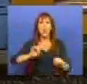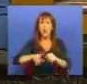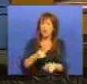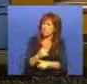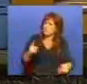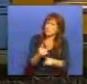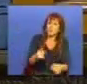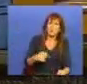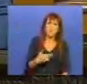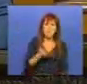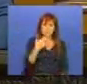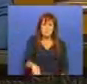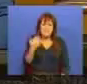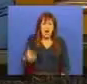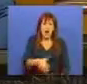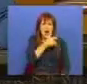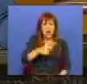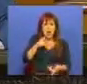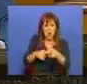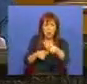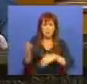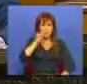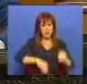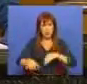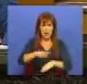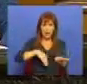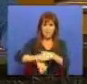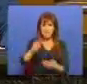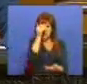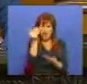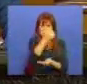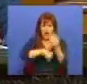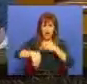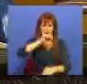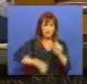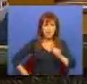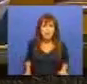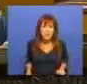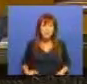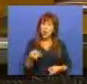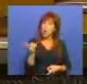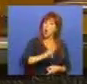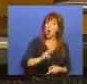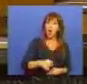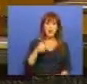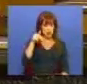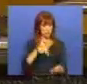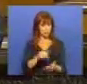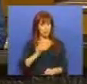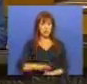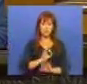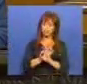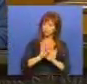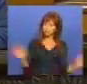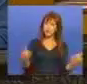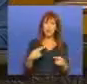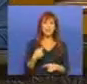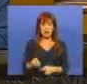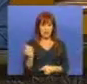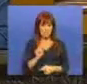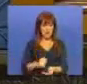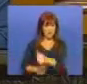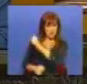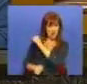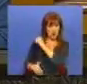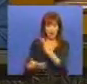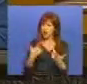justifiquem faltar ao compromisso eleitoral de fazer um referendo. Aquilo que era uma posição solene há poucos meses